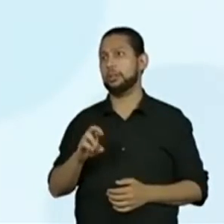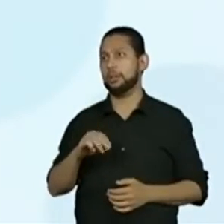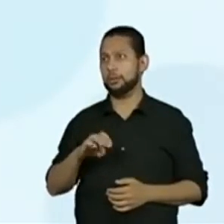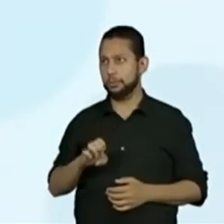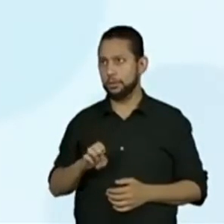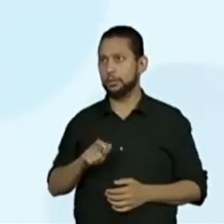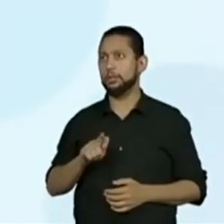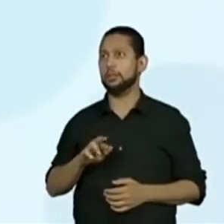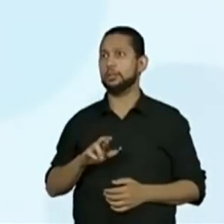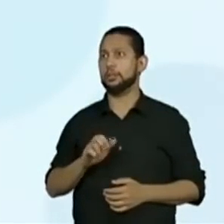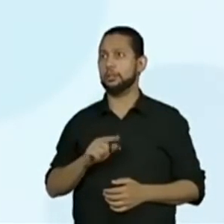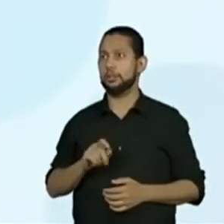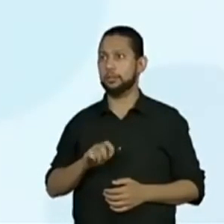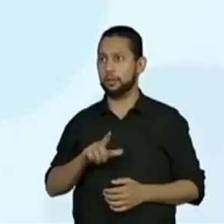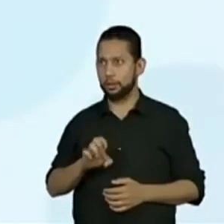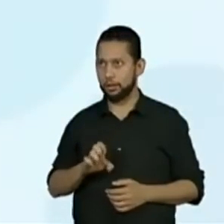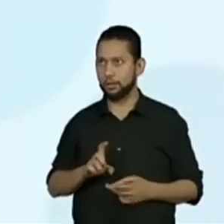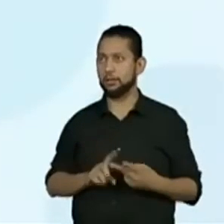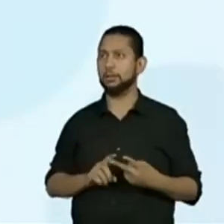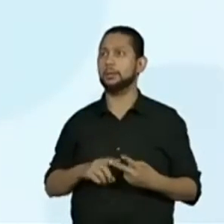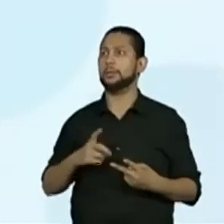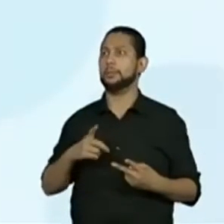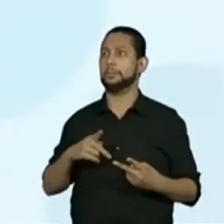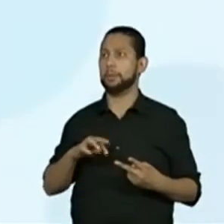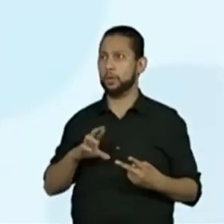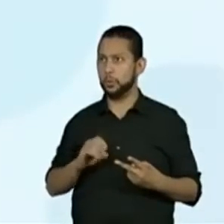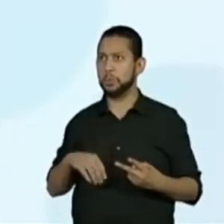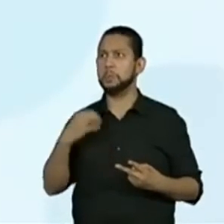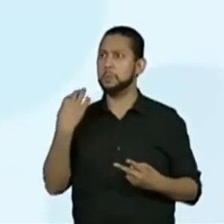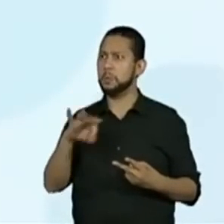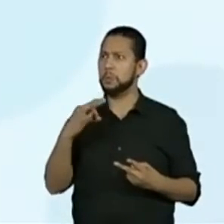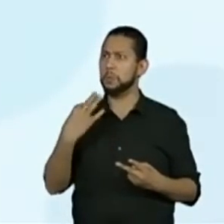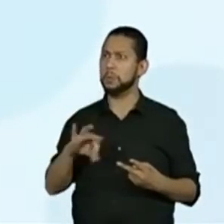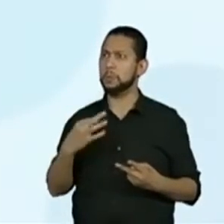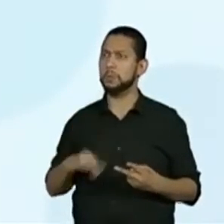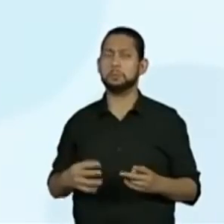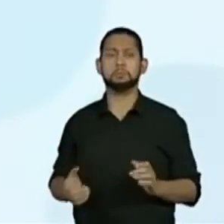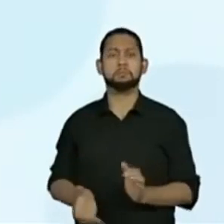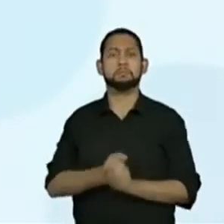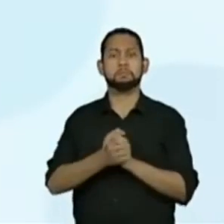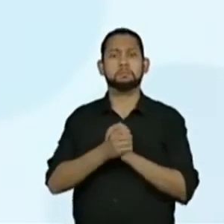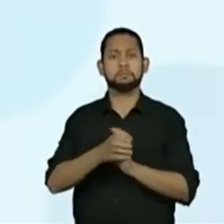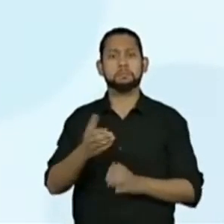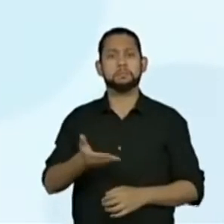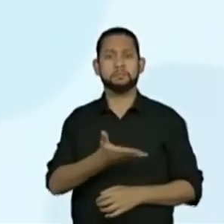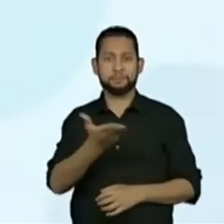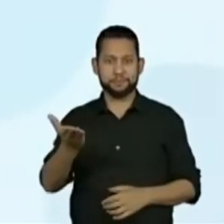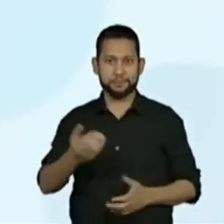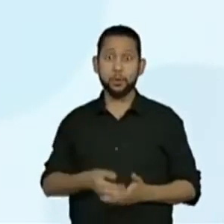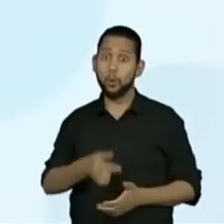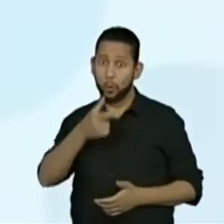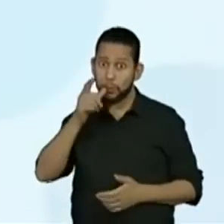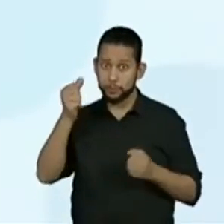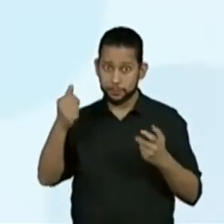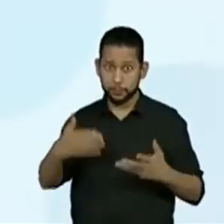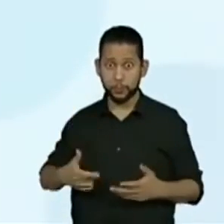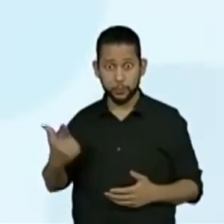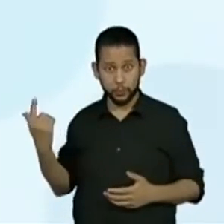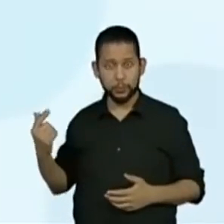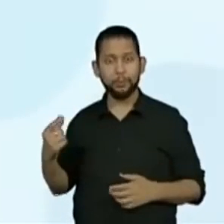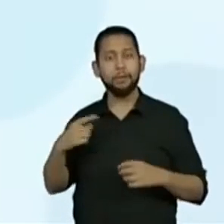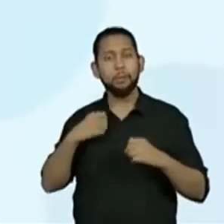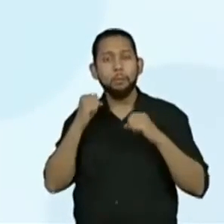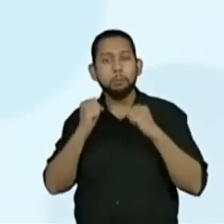o Pedro estão acertando tudo. Parabéns para vocês. Ontem a gente falou sobre isso, que existem algumas